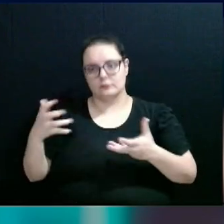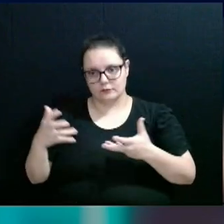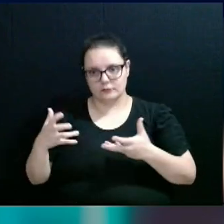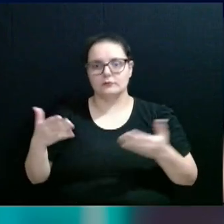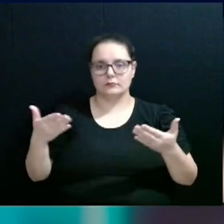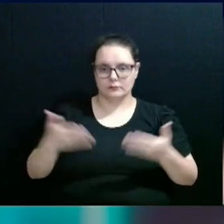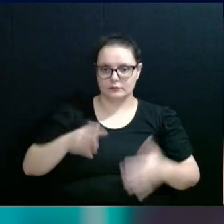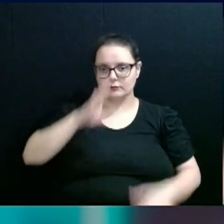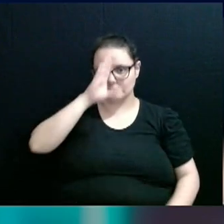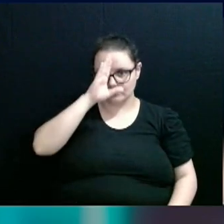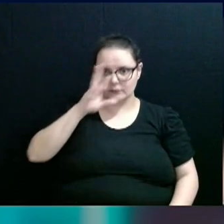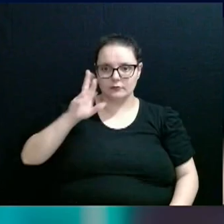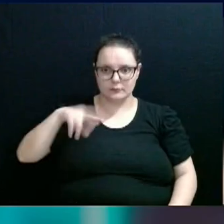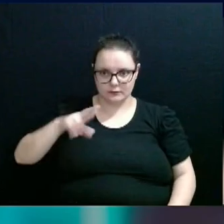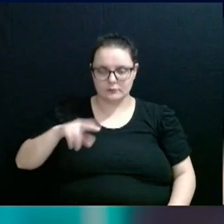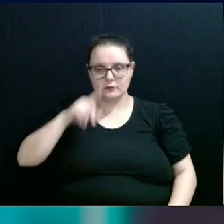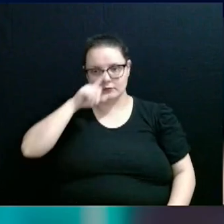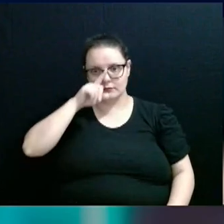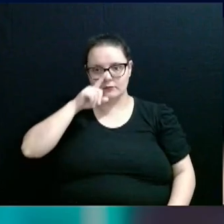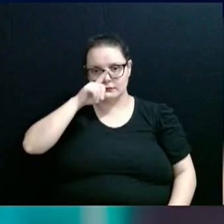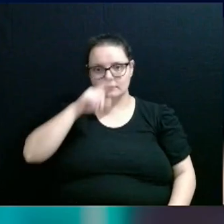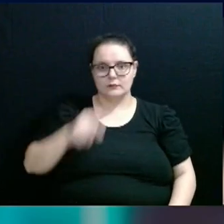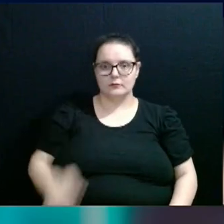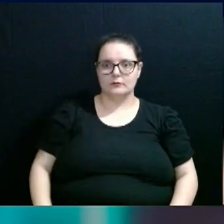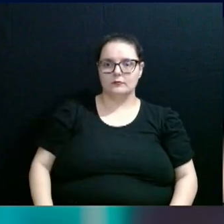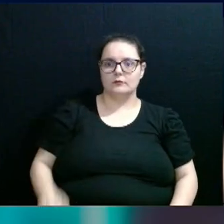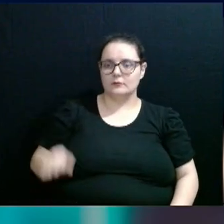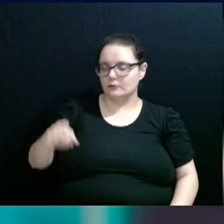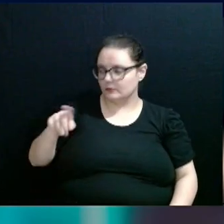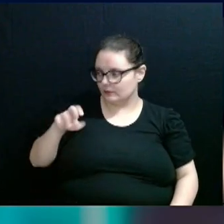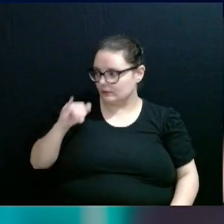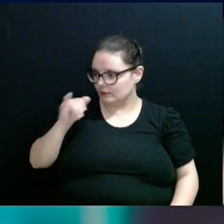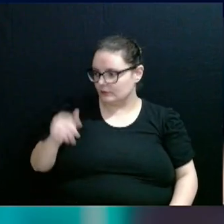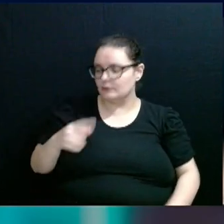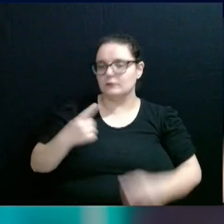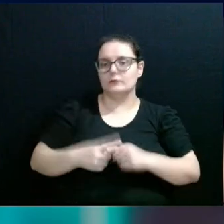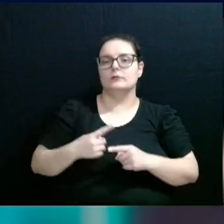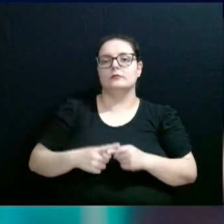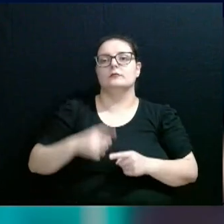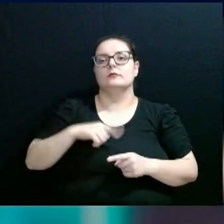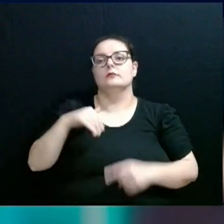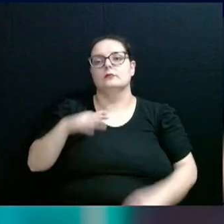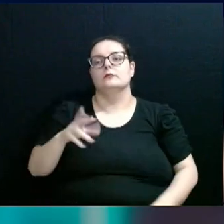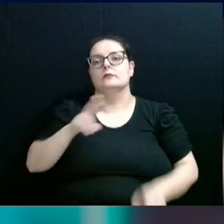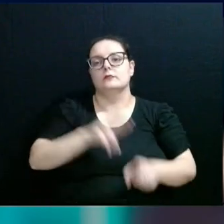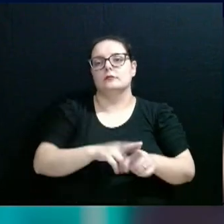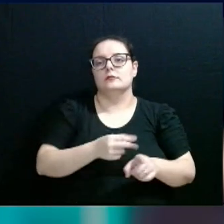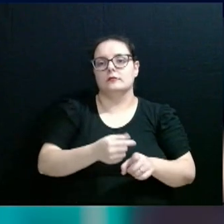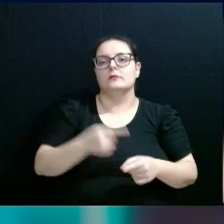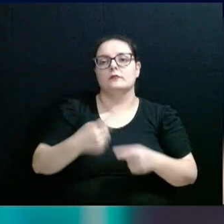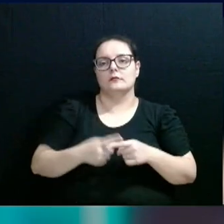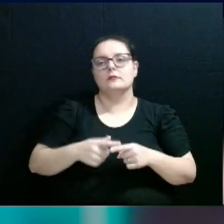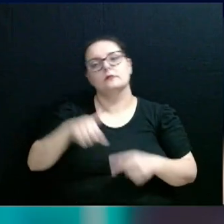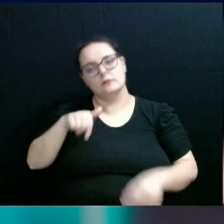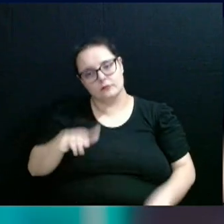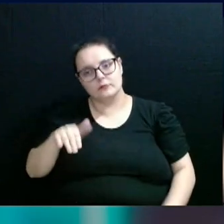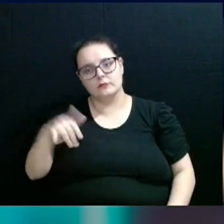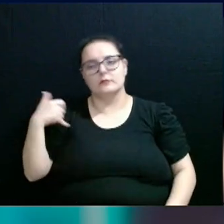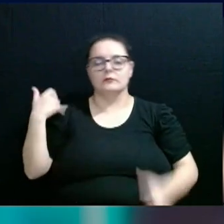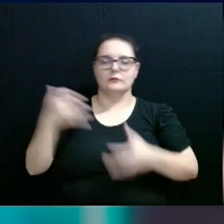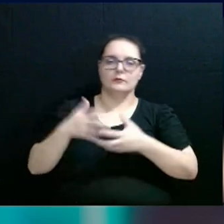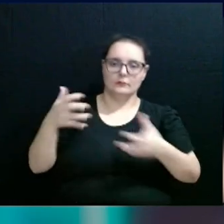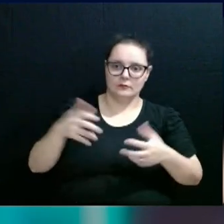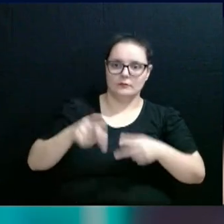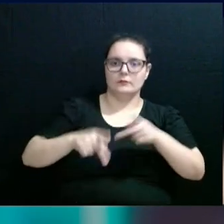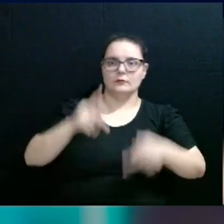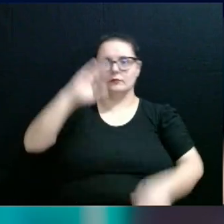fator de risco, que o André comentou. Por que a gente cada vez mais vai ter câncer de próstata? Porque cada vez mais a gente está envelhecendo, né? A população brasileira